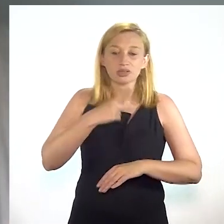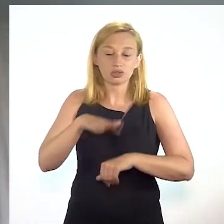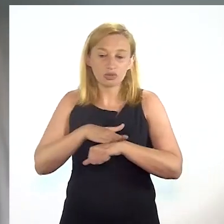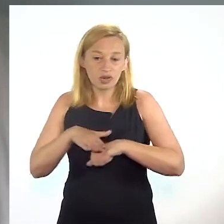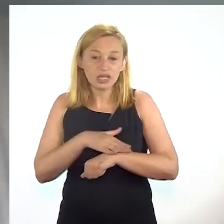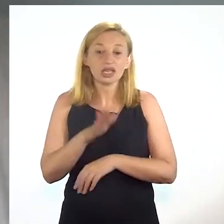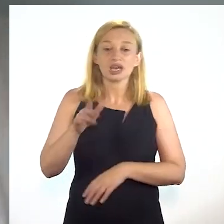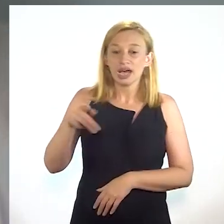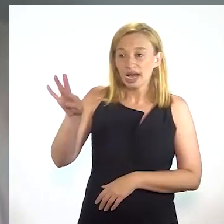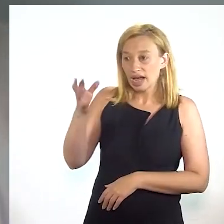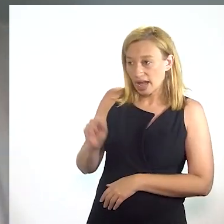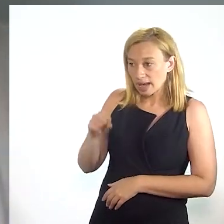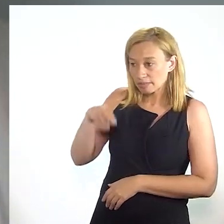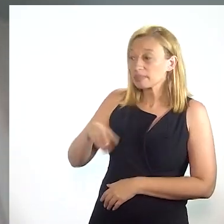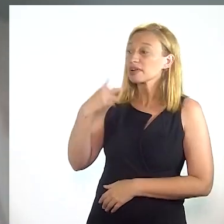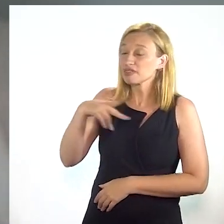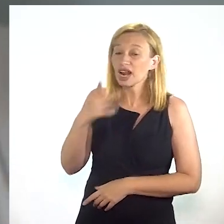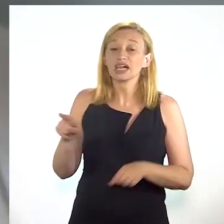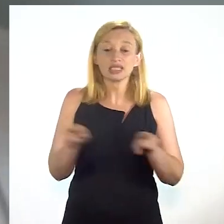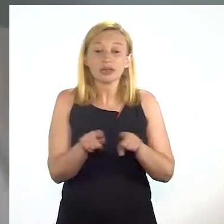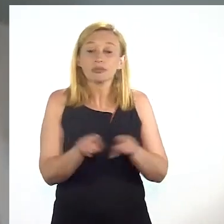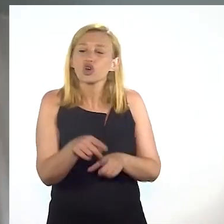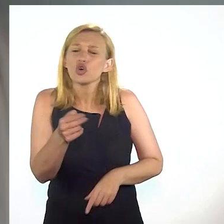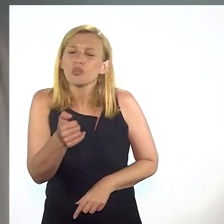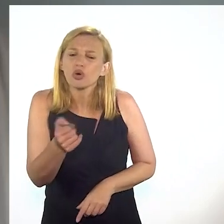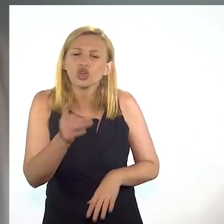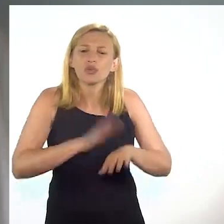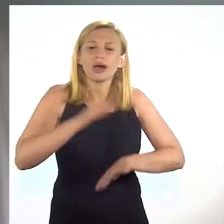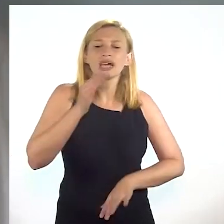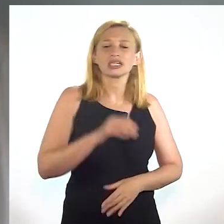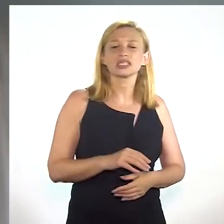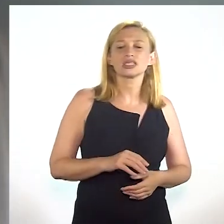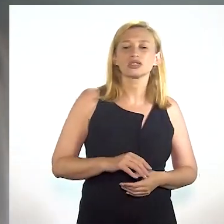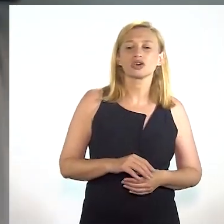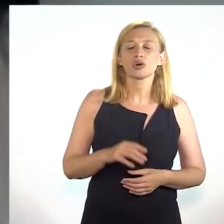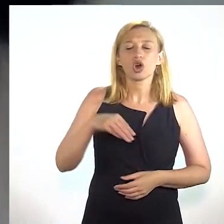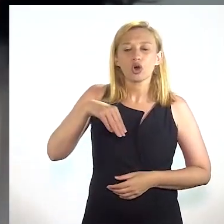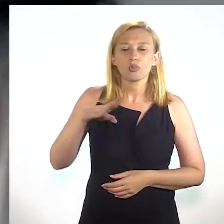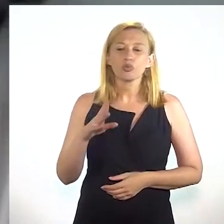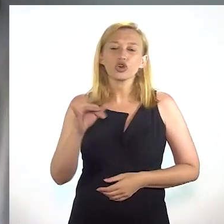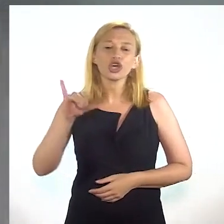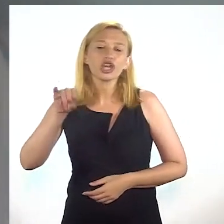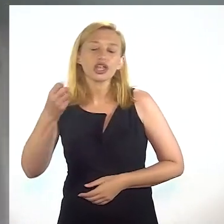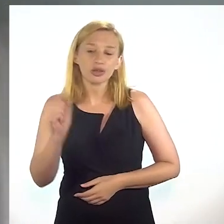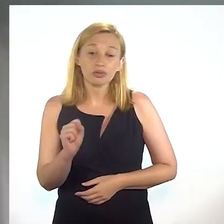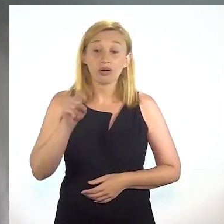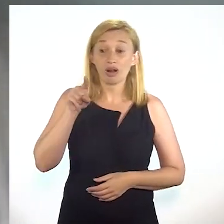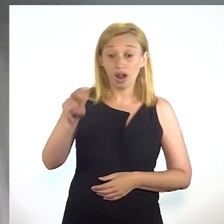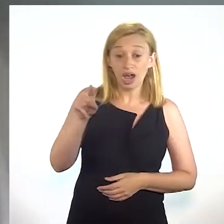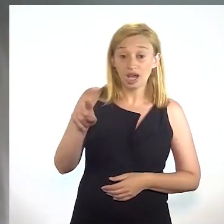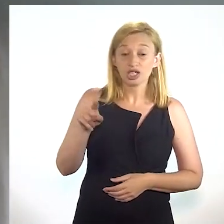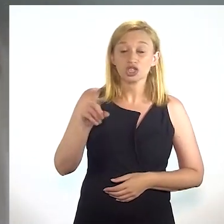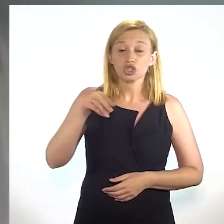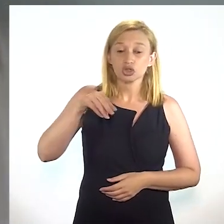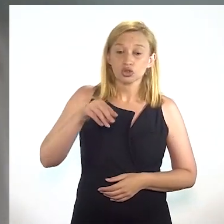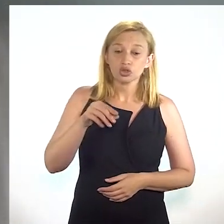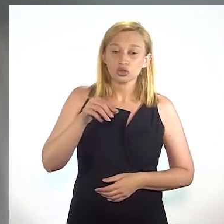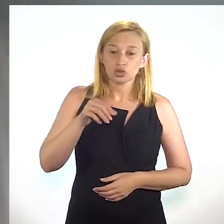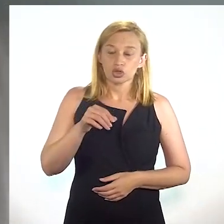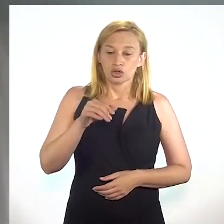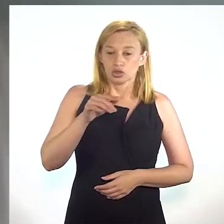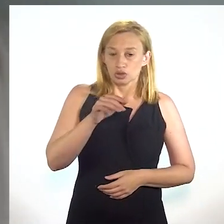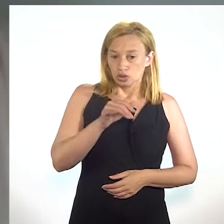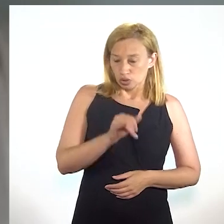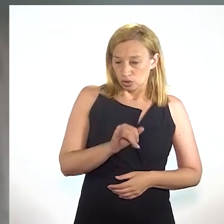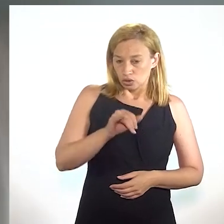nossa roda. Mas eu vou passar para a Carmen Calheiros para ela contar também um pouquinho mais sobre o Moinho, lá em Juiz de Fora.